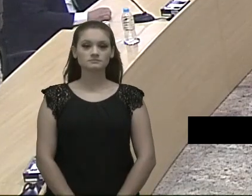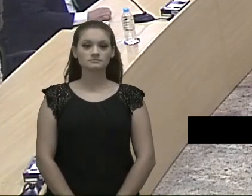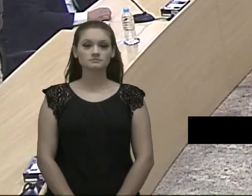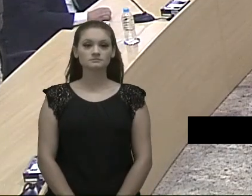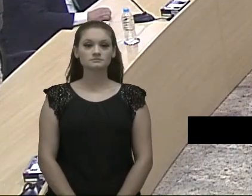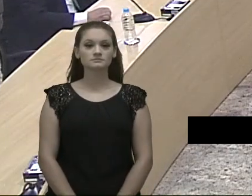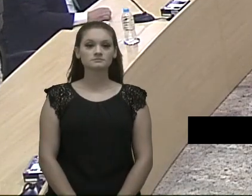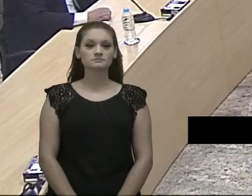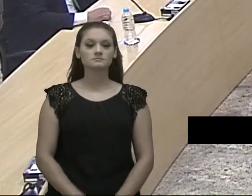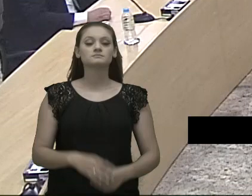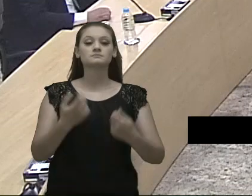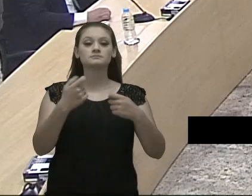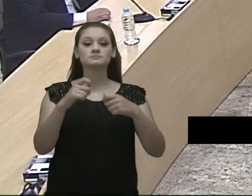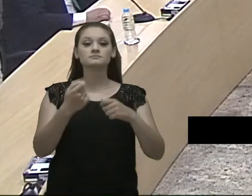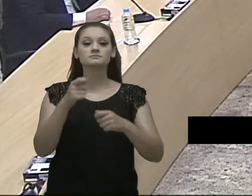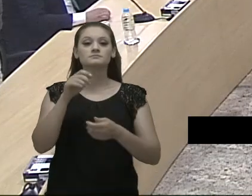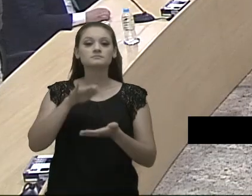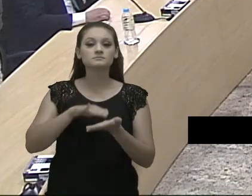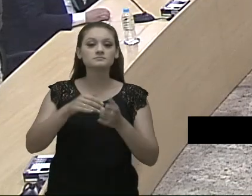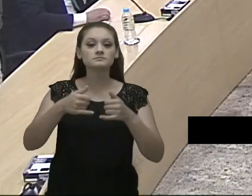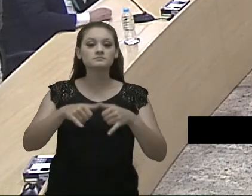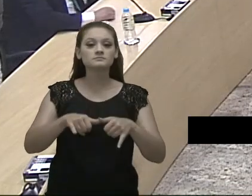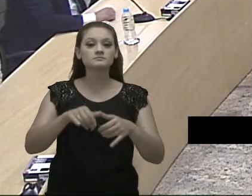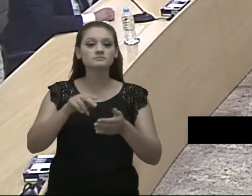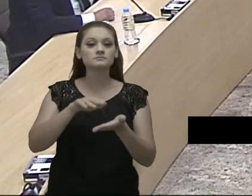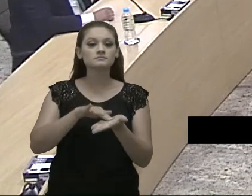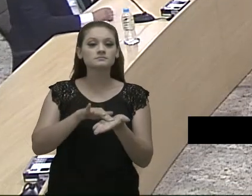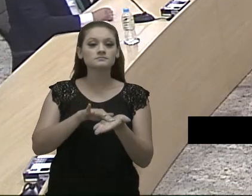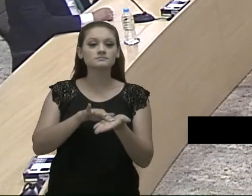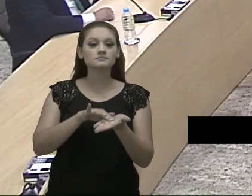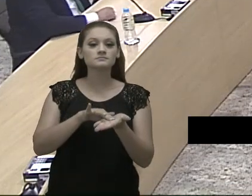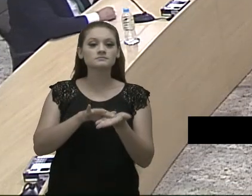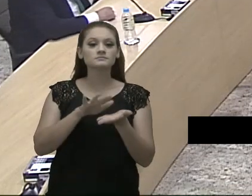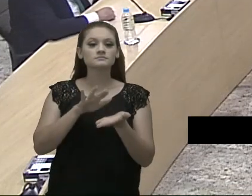Você tem que ficar segurando com o dedo, mas tá? O microfone...